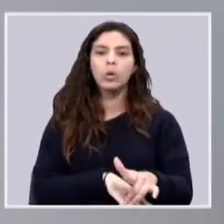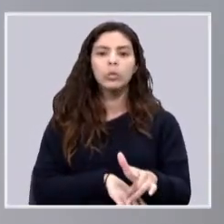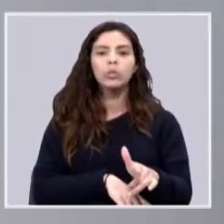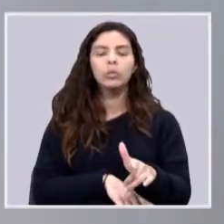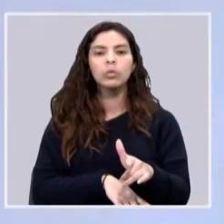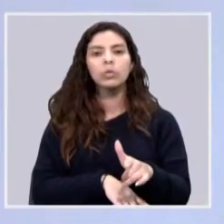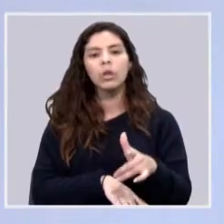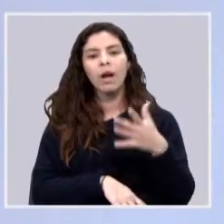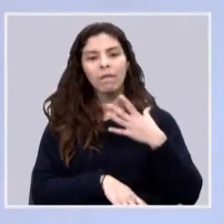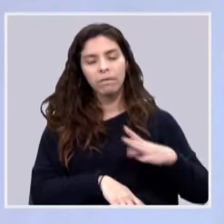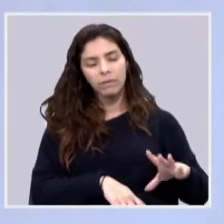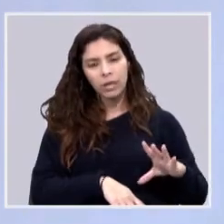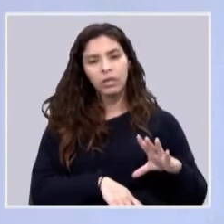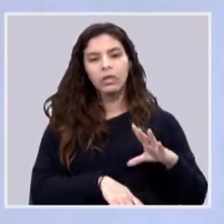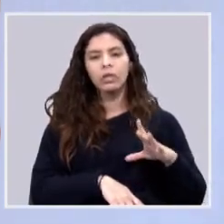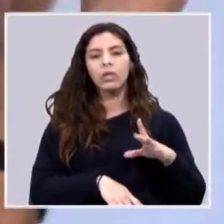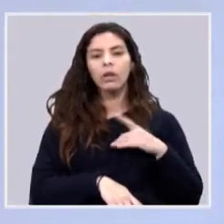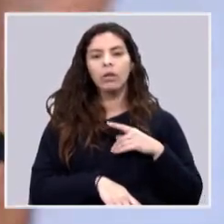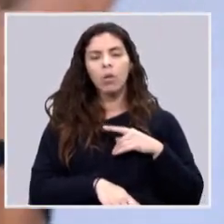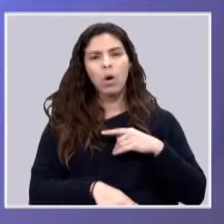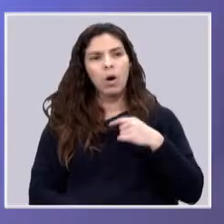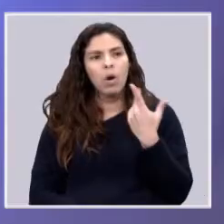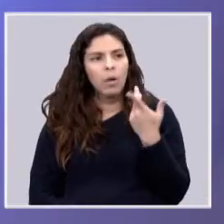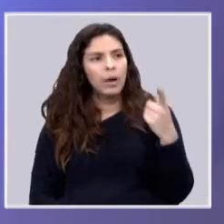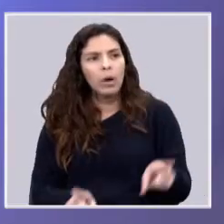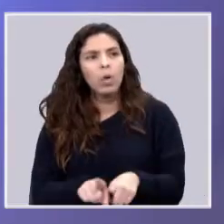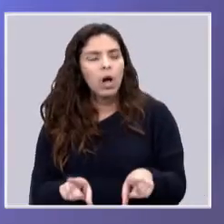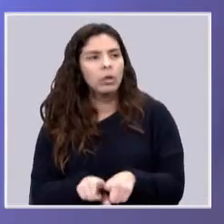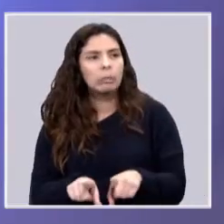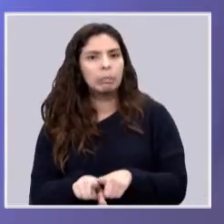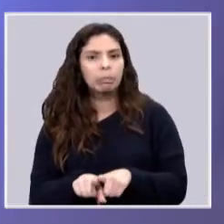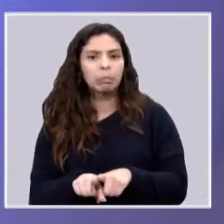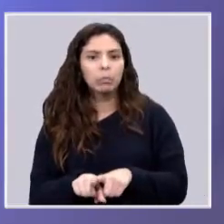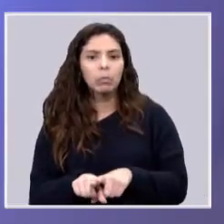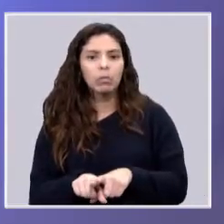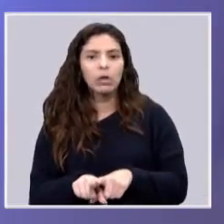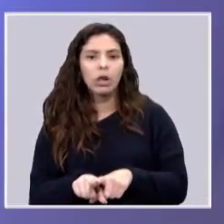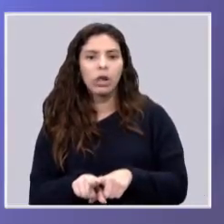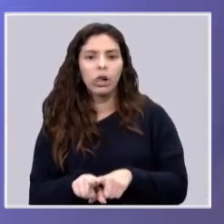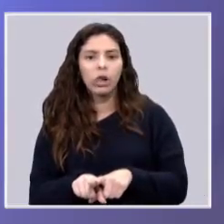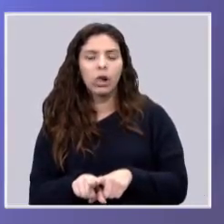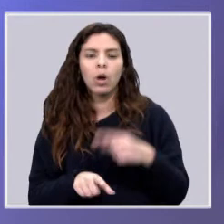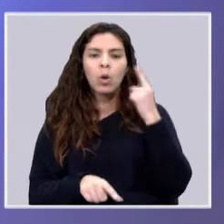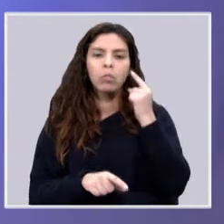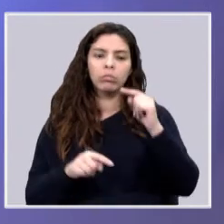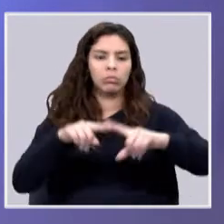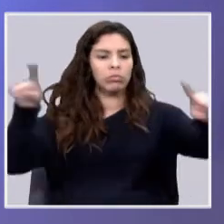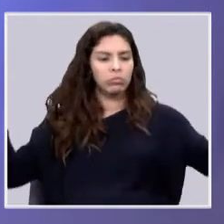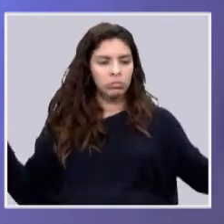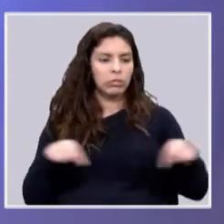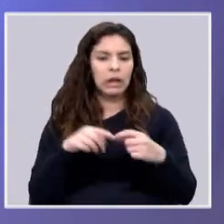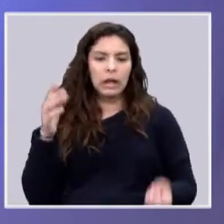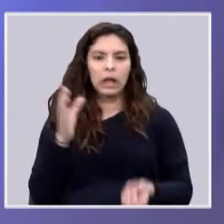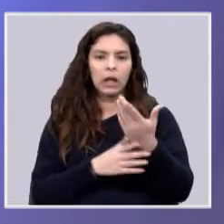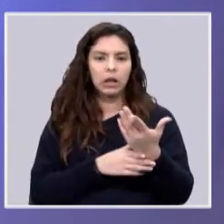exatamente porque quis tratar a questão de como é que eu posso representar um backstage que existe